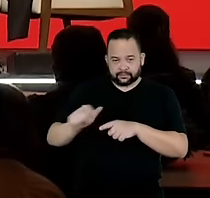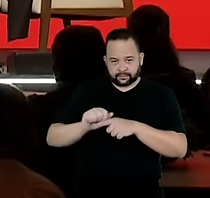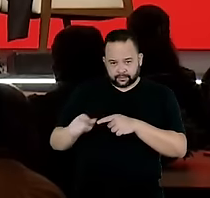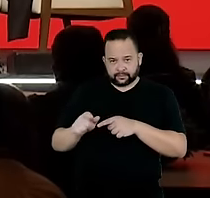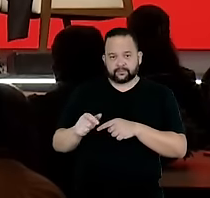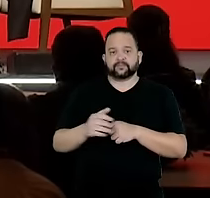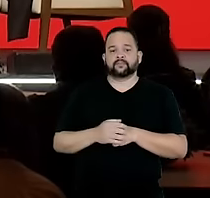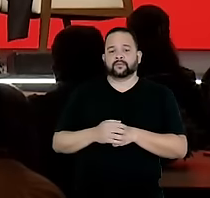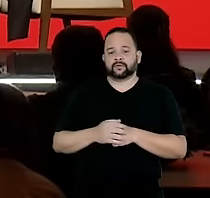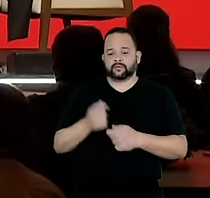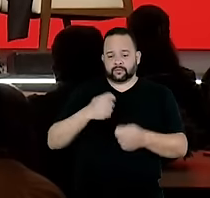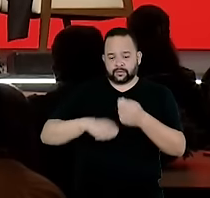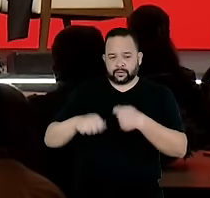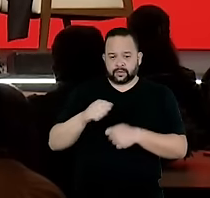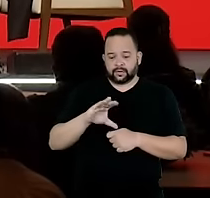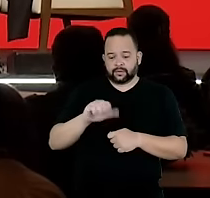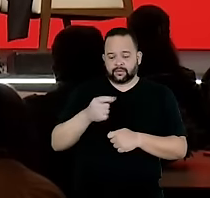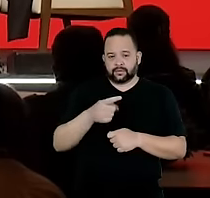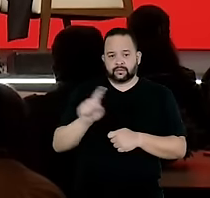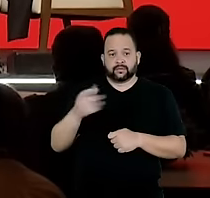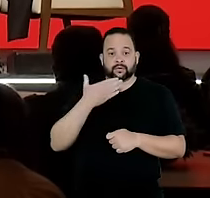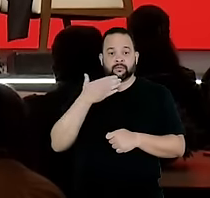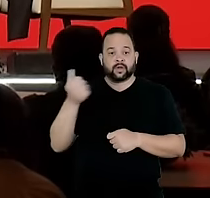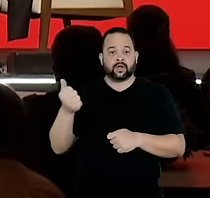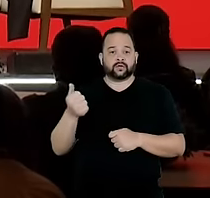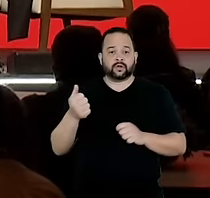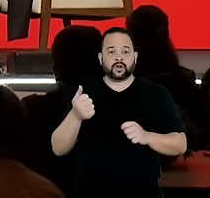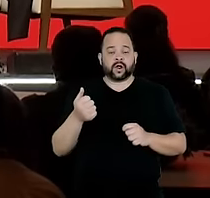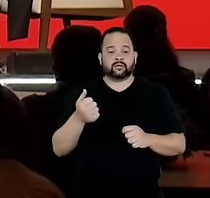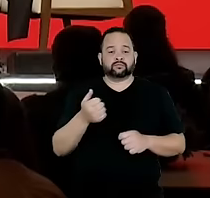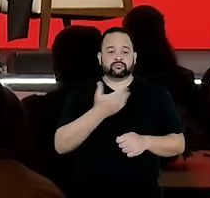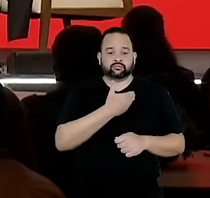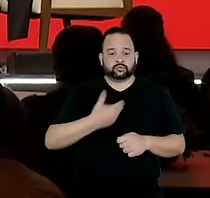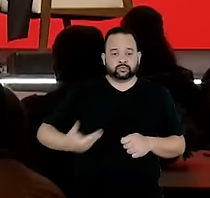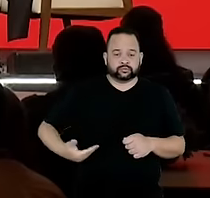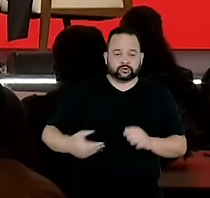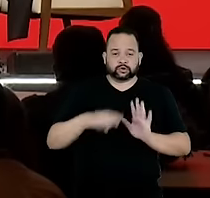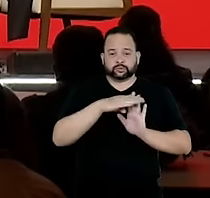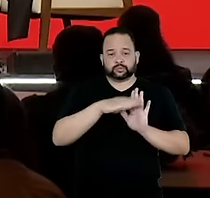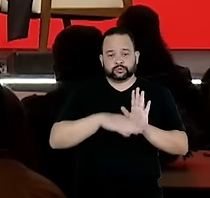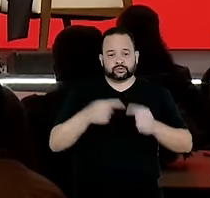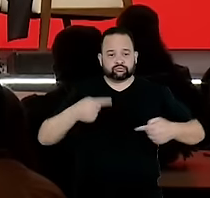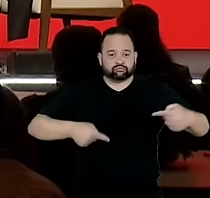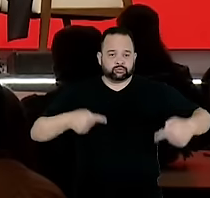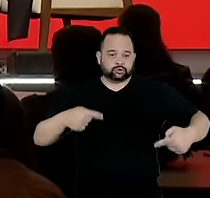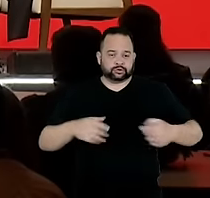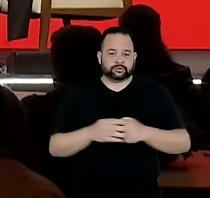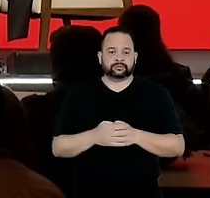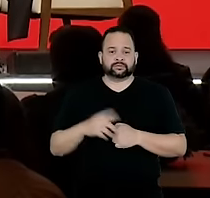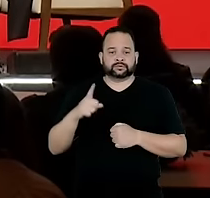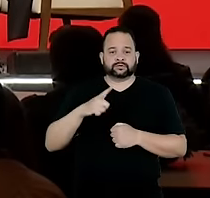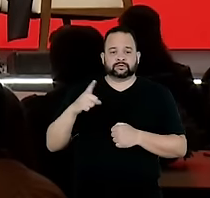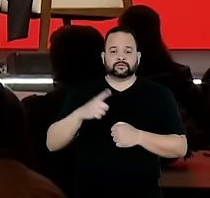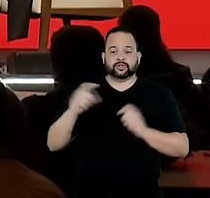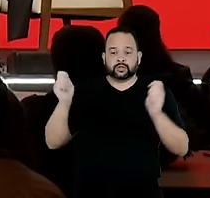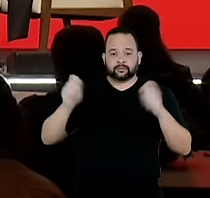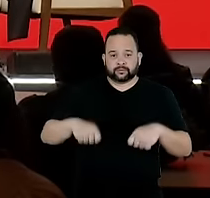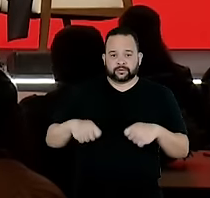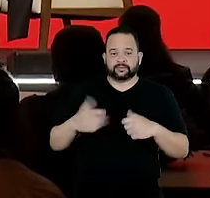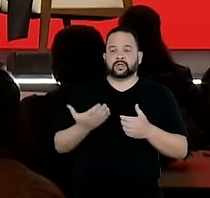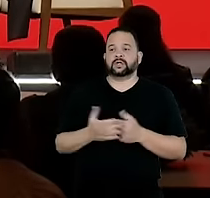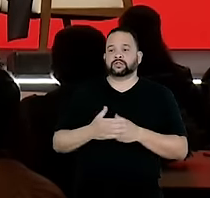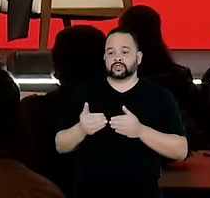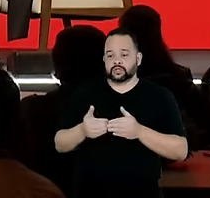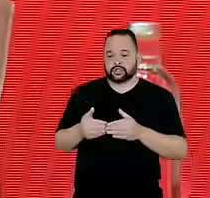Pol pública brasileira por qu porque a gente vai est abrindo espaço no plano safra pros pequenos e médios